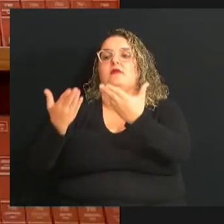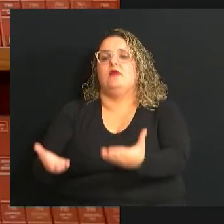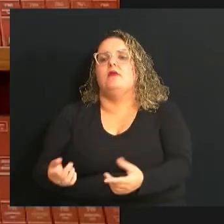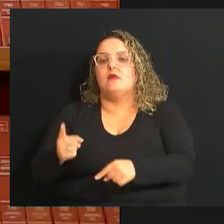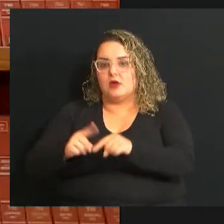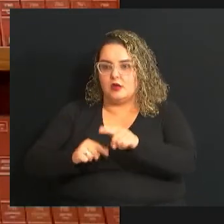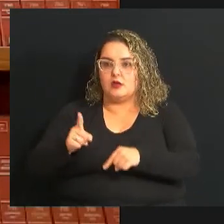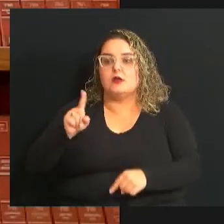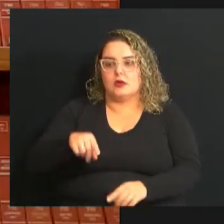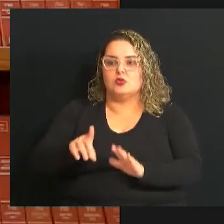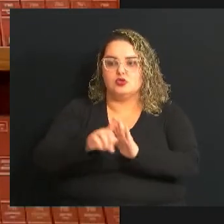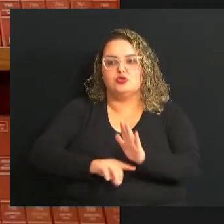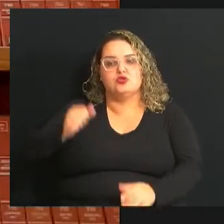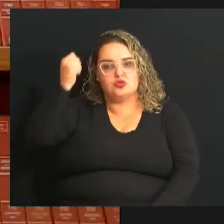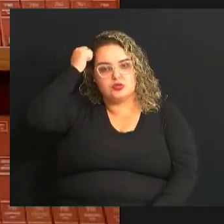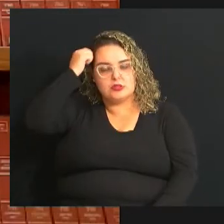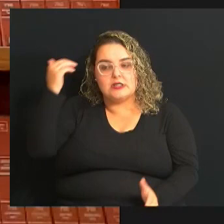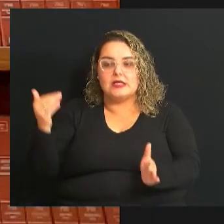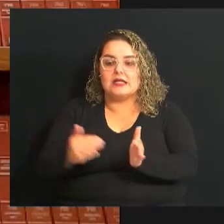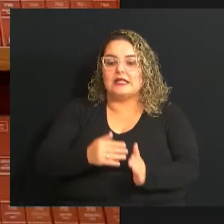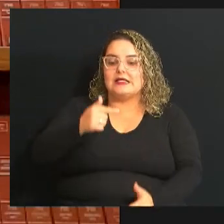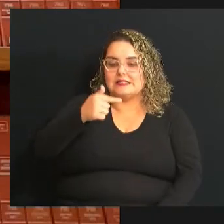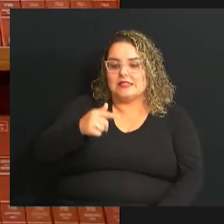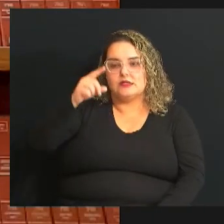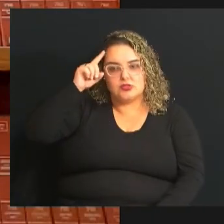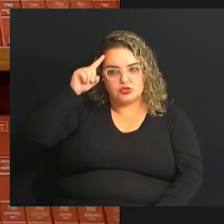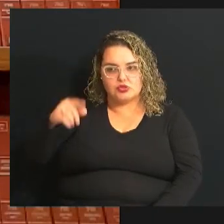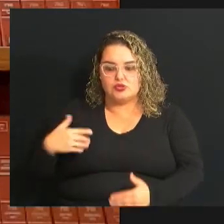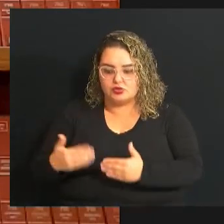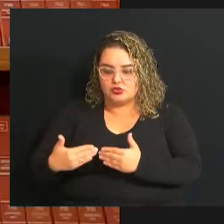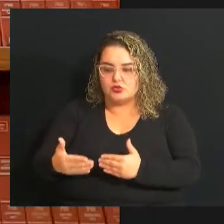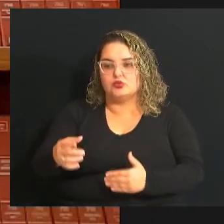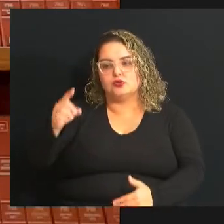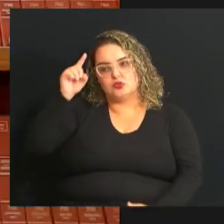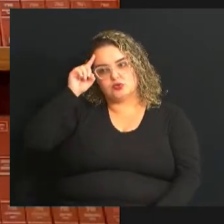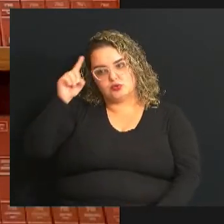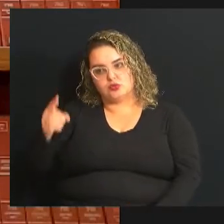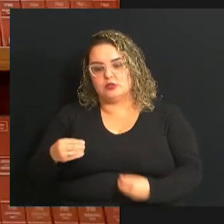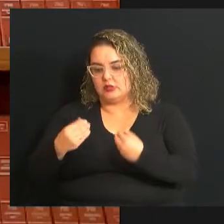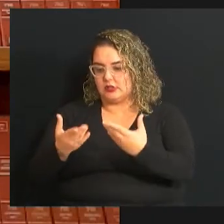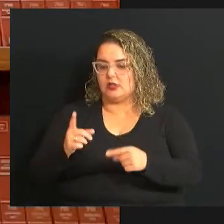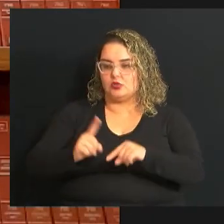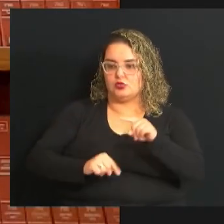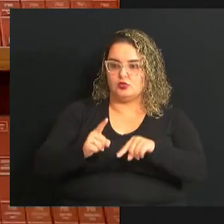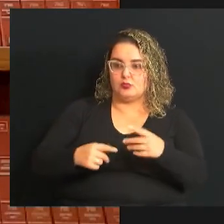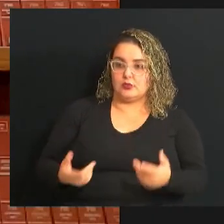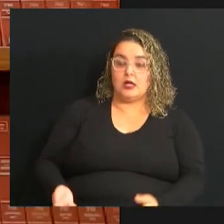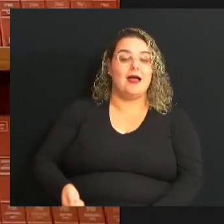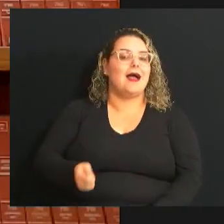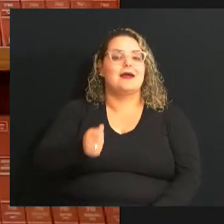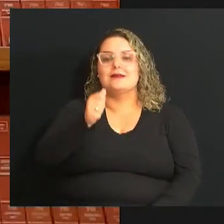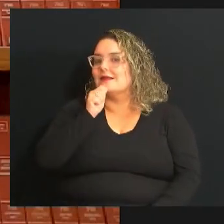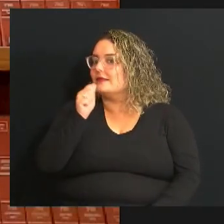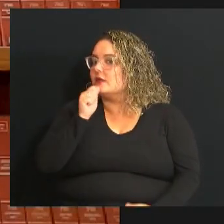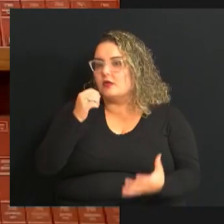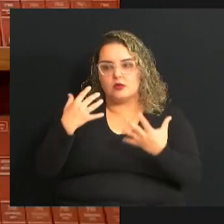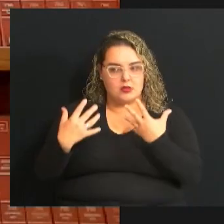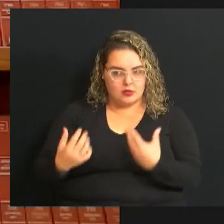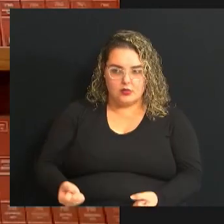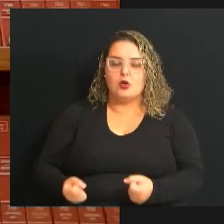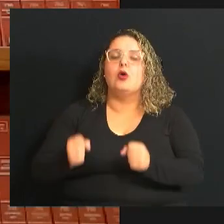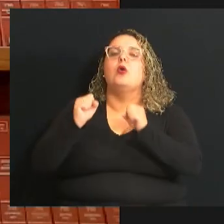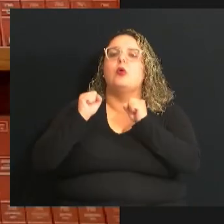plaquinha, né, de Black Friday, tá todo mundo aguardando, o dia é amanhã, apesar de algumas lojas já que estejam fazendo aí já a promoção